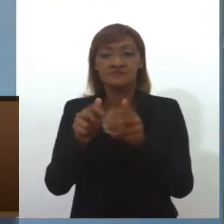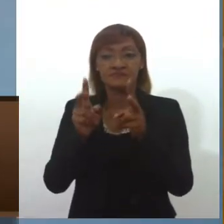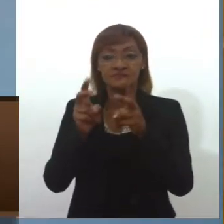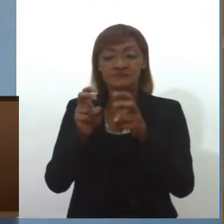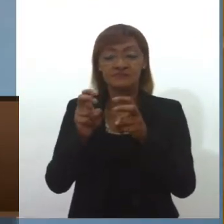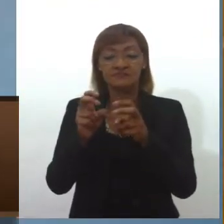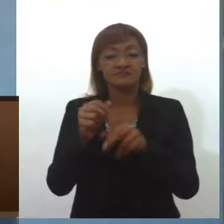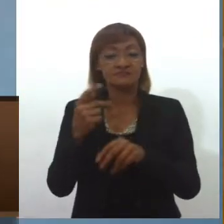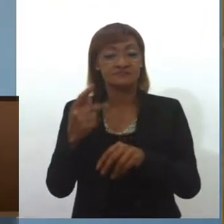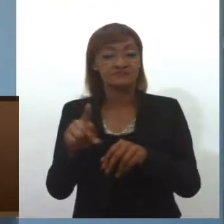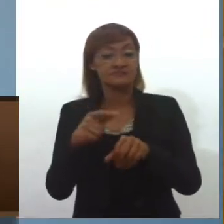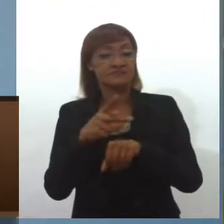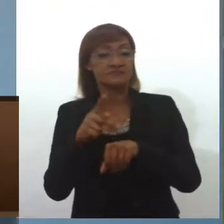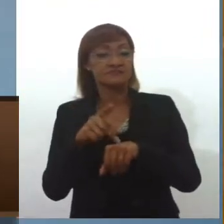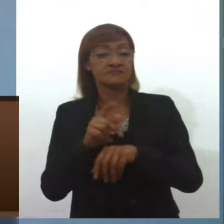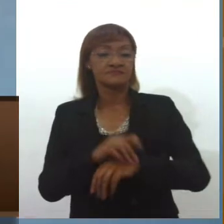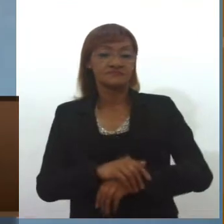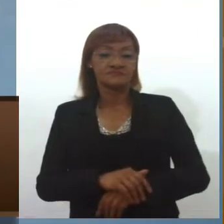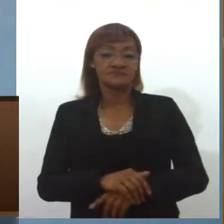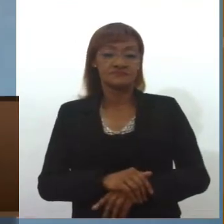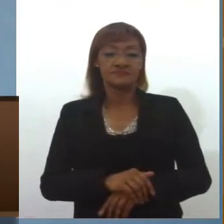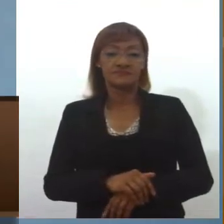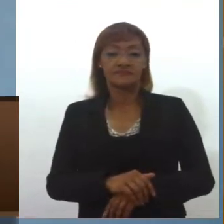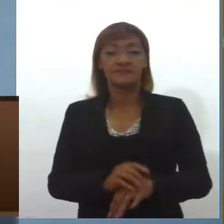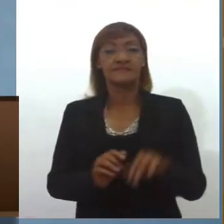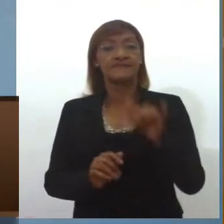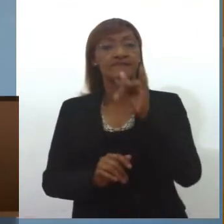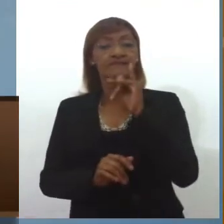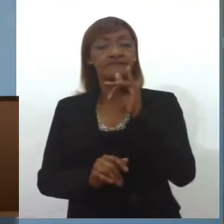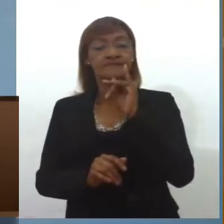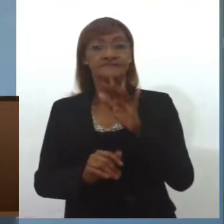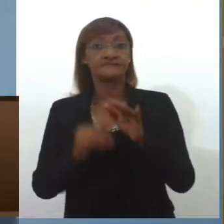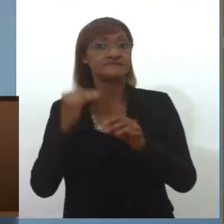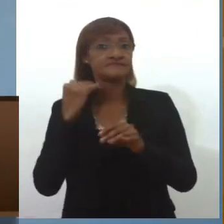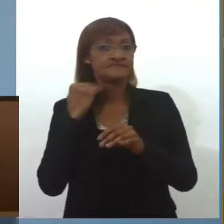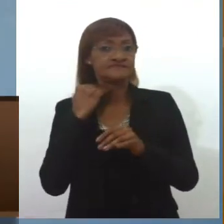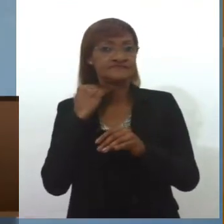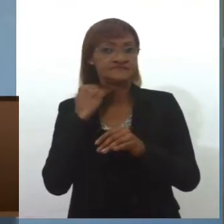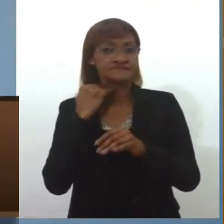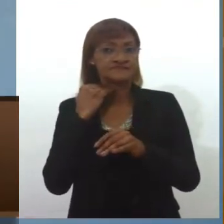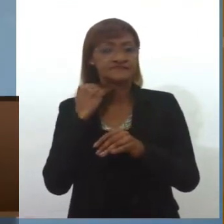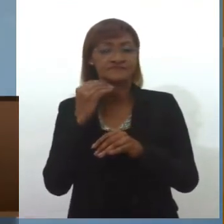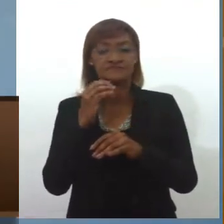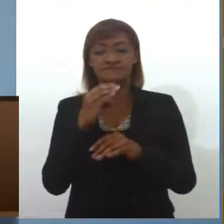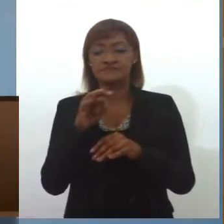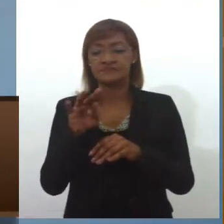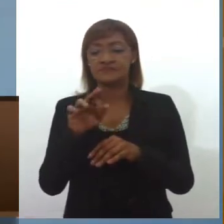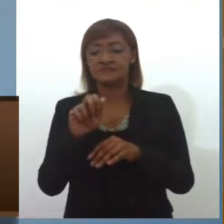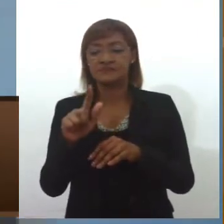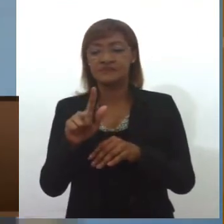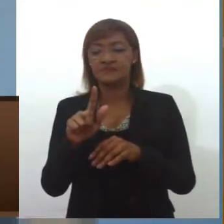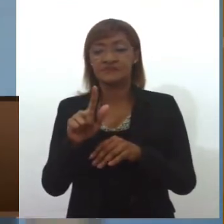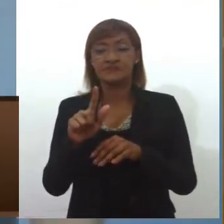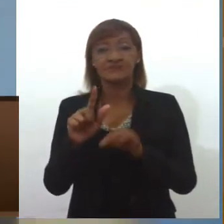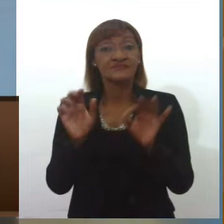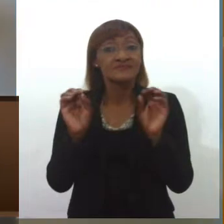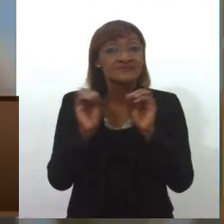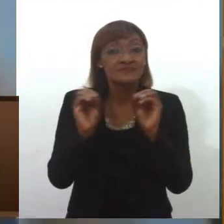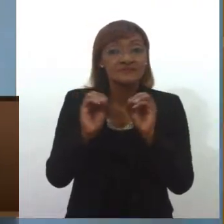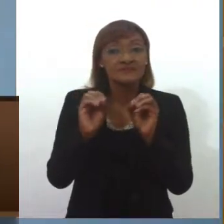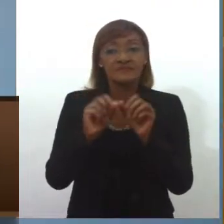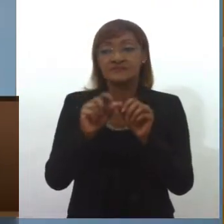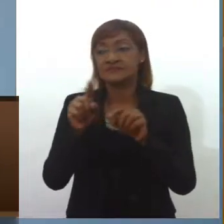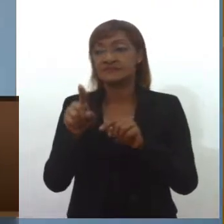casa. Por exemplo, se o Banco Central não faz nada com a inflação nossa descompensada, isso passa